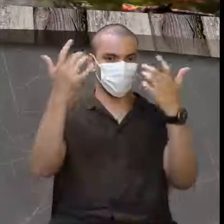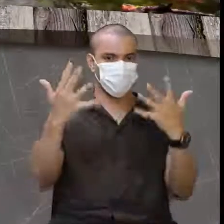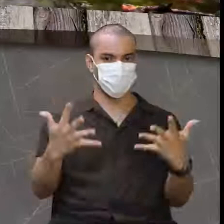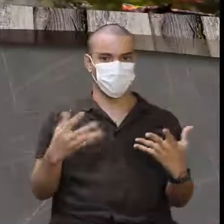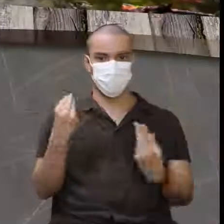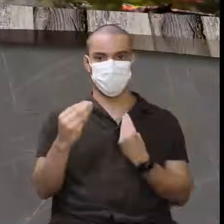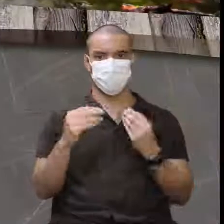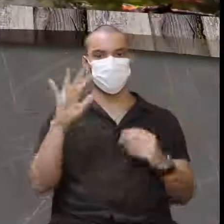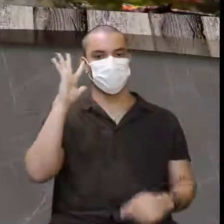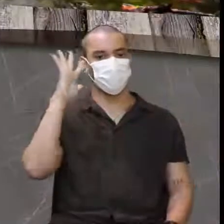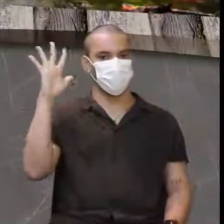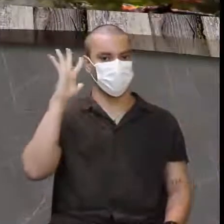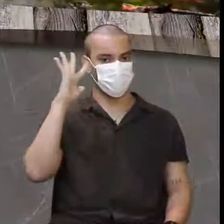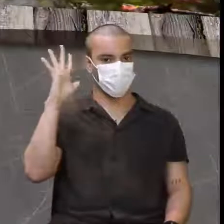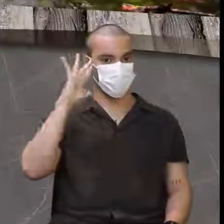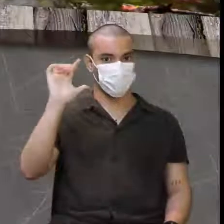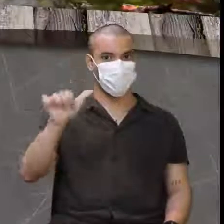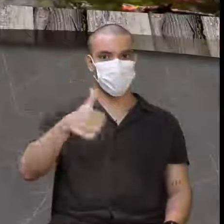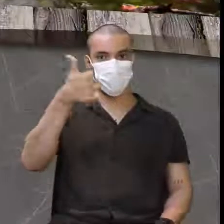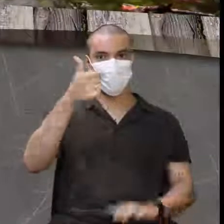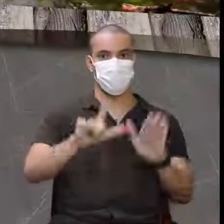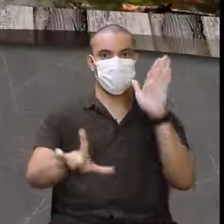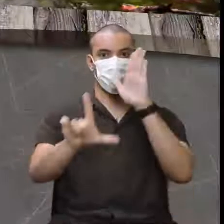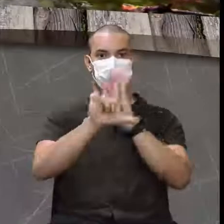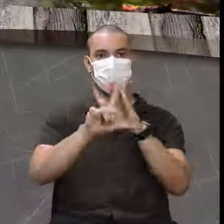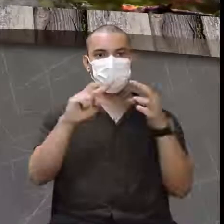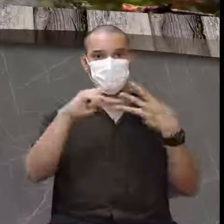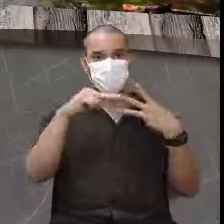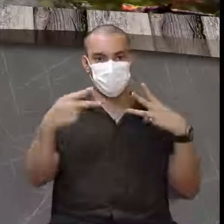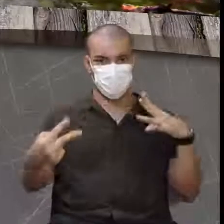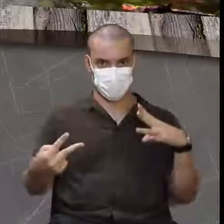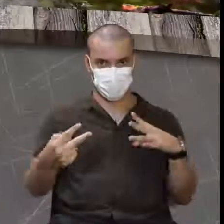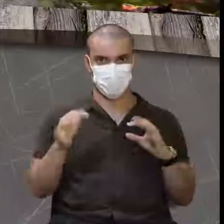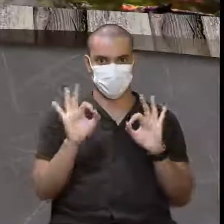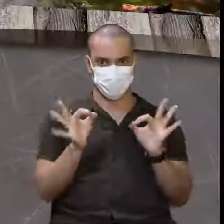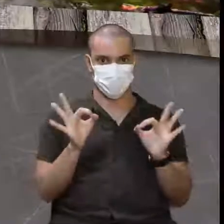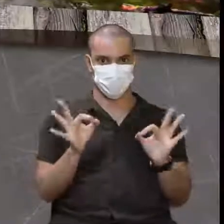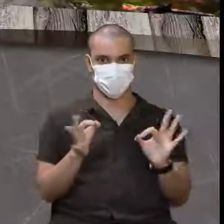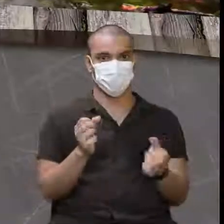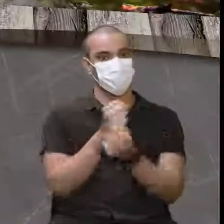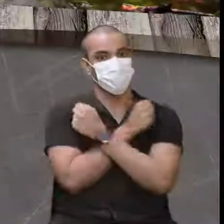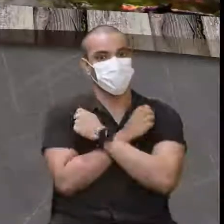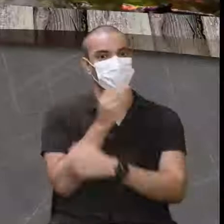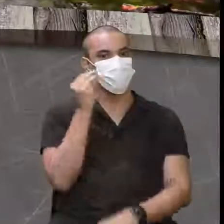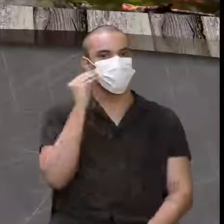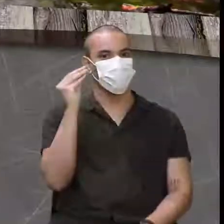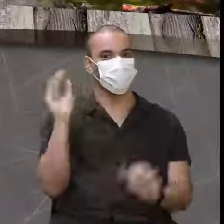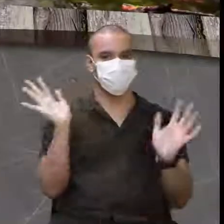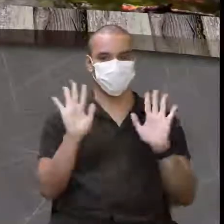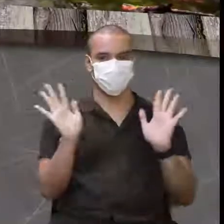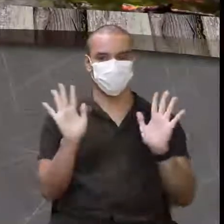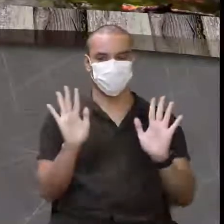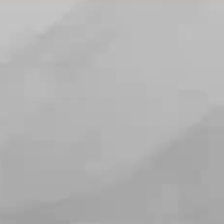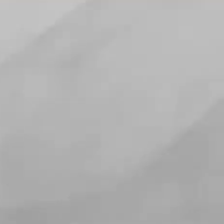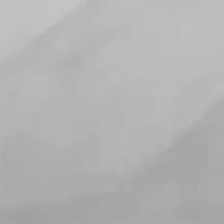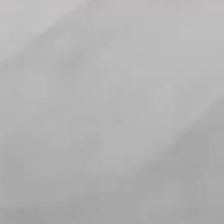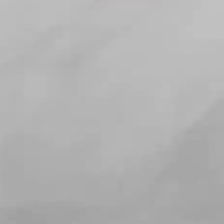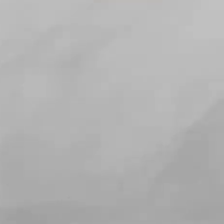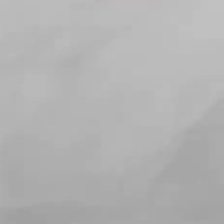a teoria, primeira lei de Mendel, tá bom? Segura aí, um forte abraço e um beijo. Tchau, tchau!